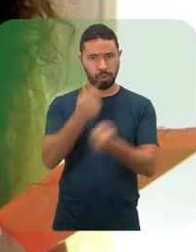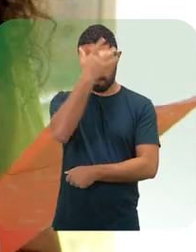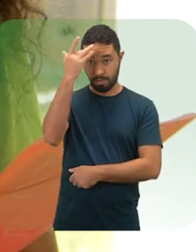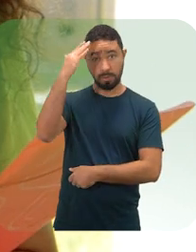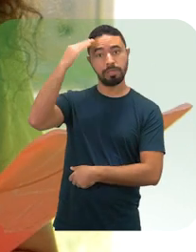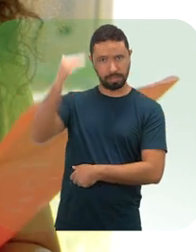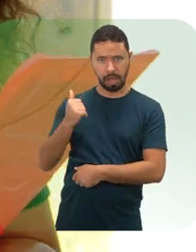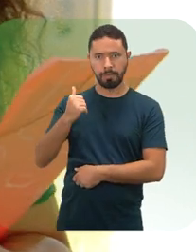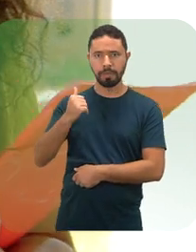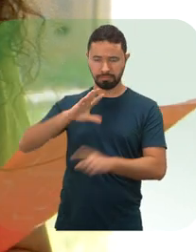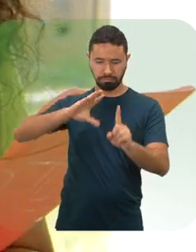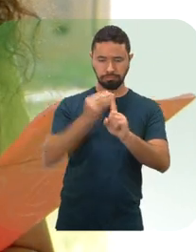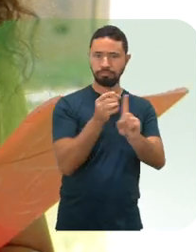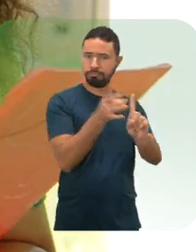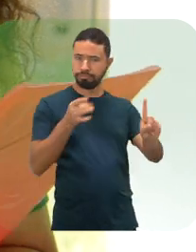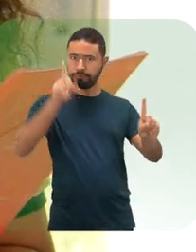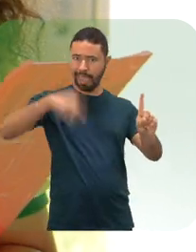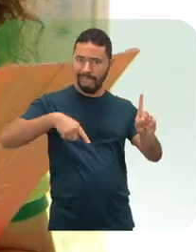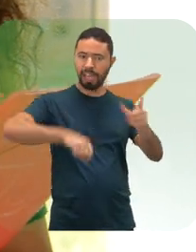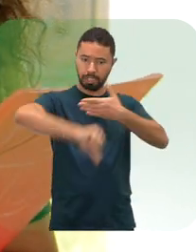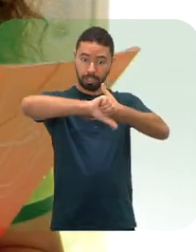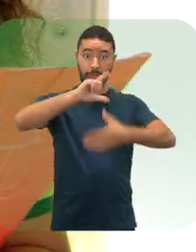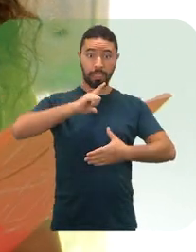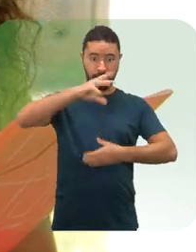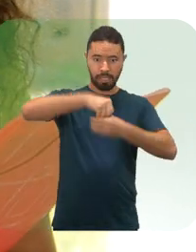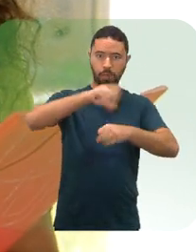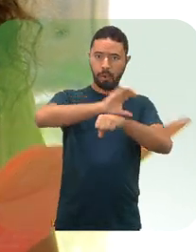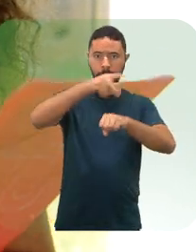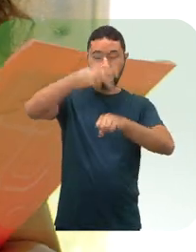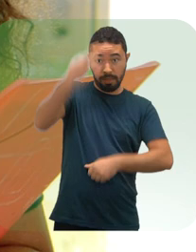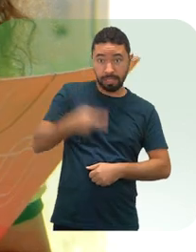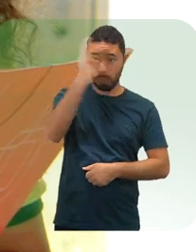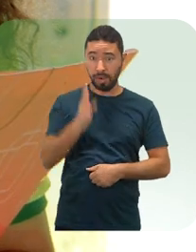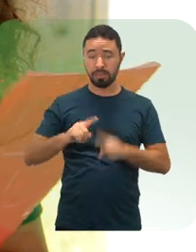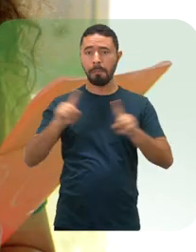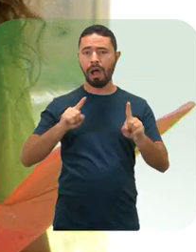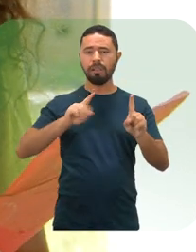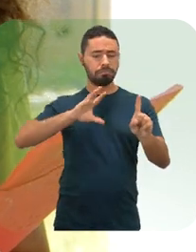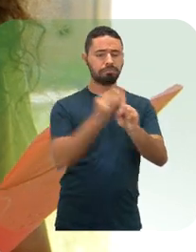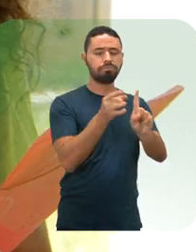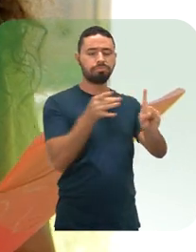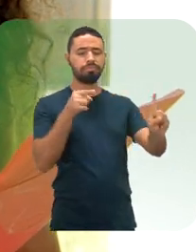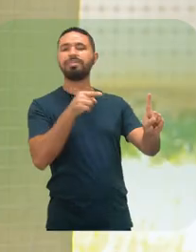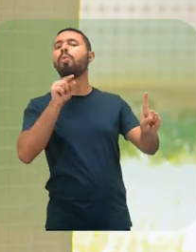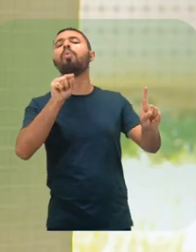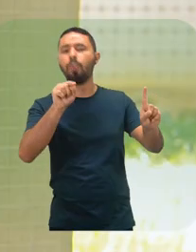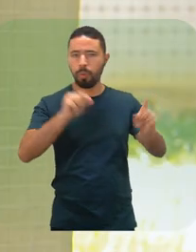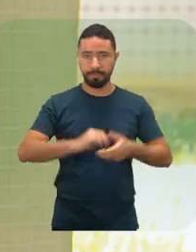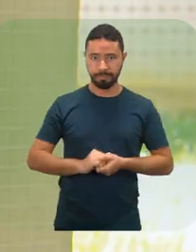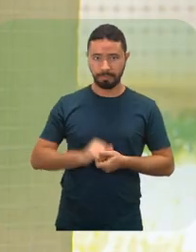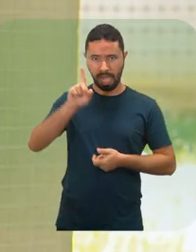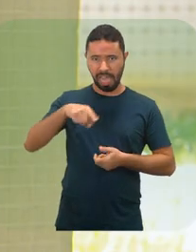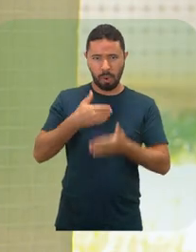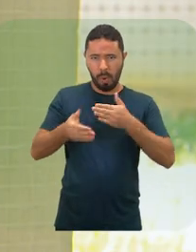Todo mundo já sabe que transfobia é crime, previsto no Código Penal Brasileiro. Mas afinal, o que é transfobia?